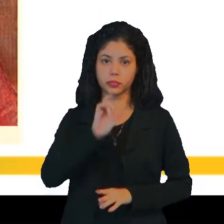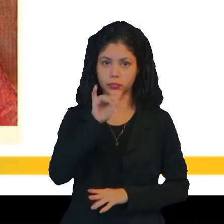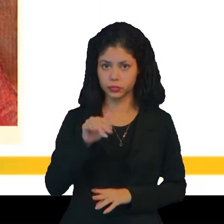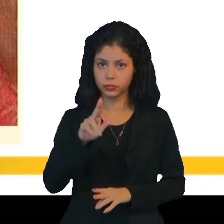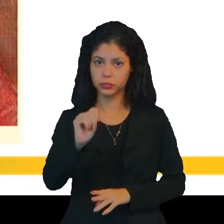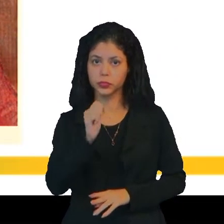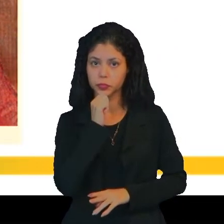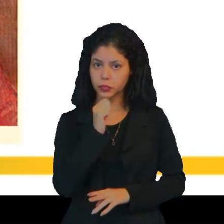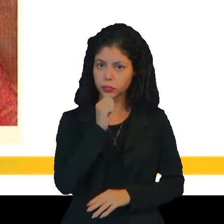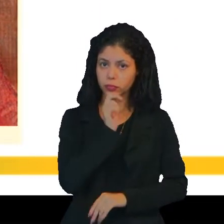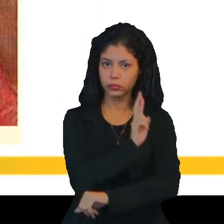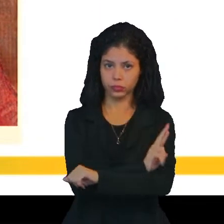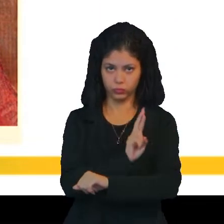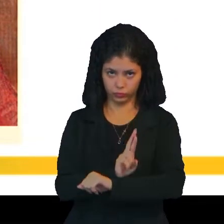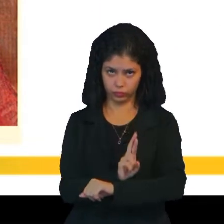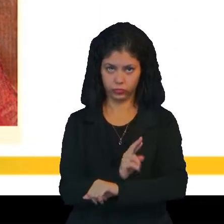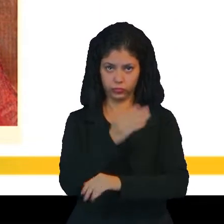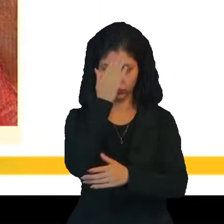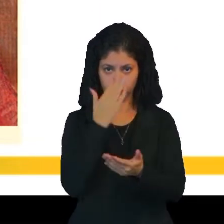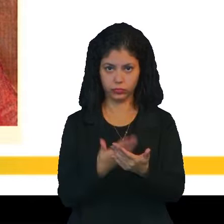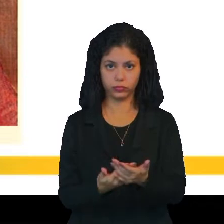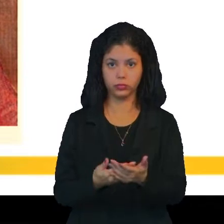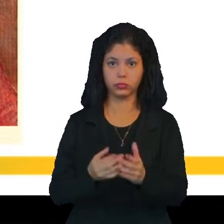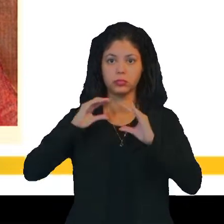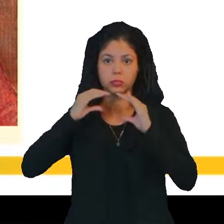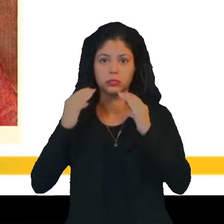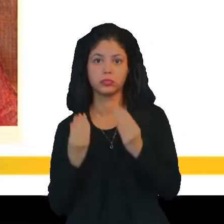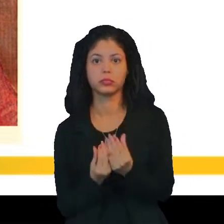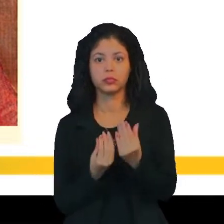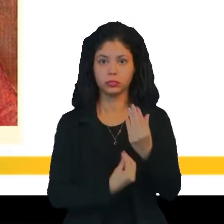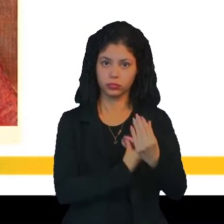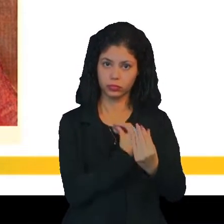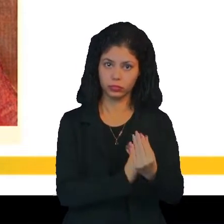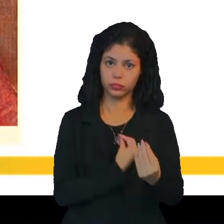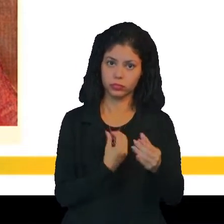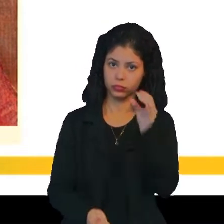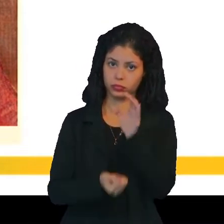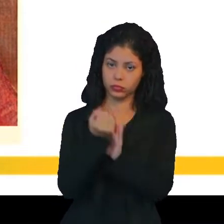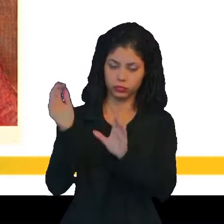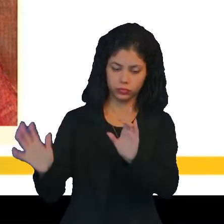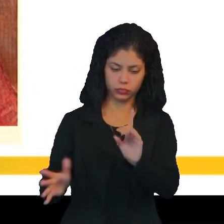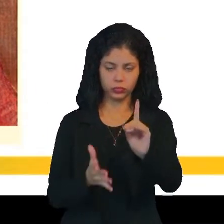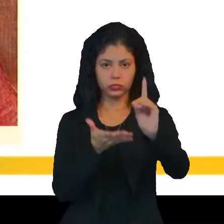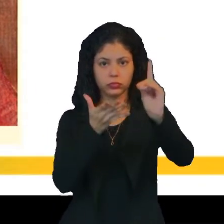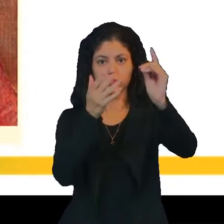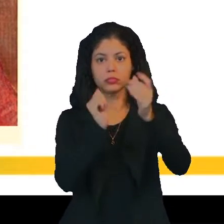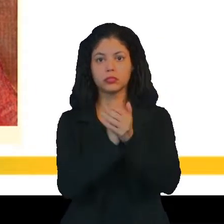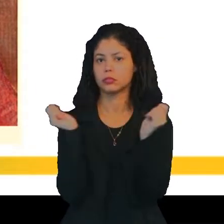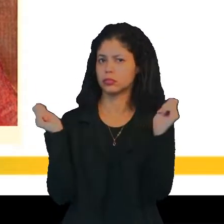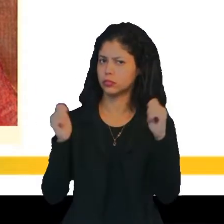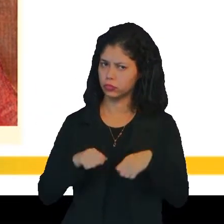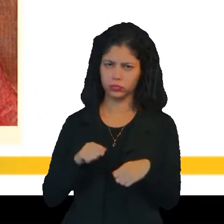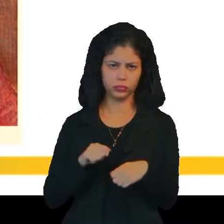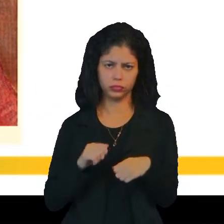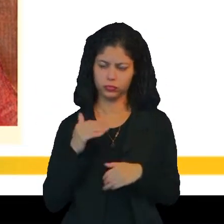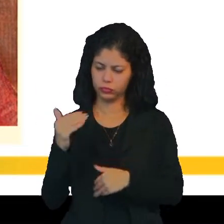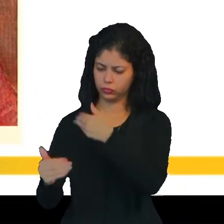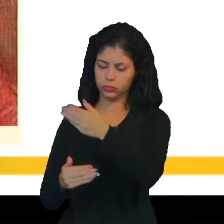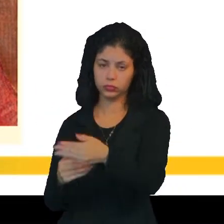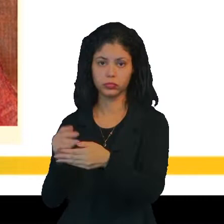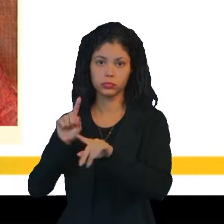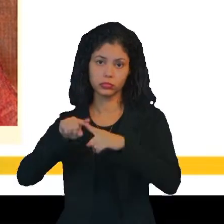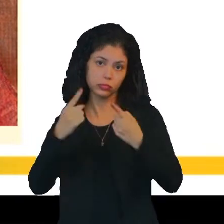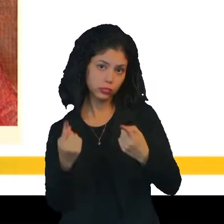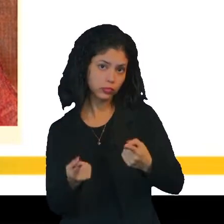Linneu era bastante religioso e acreditava que os seres vivos eram de uma criação divina e, portanto, não mudavam ao longo do tempo,